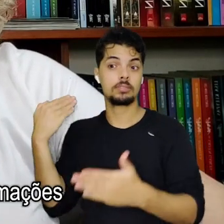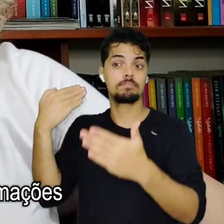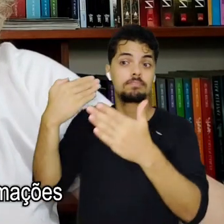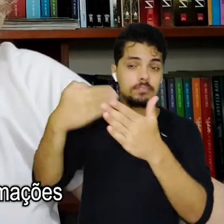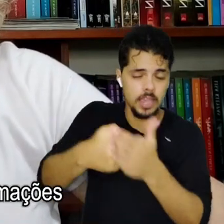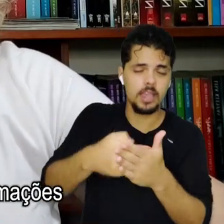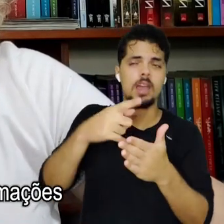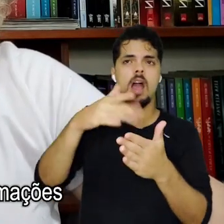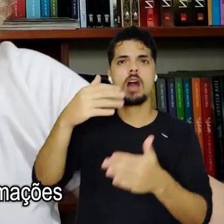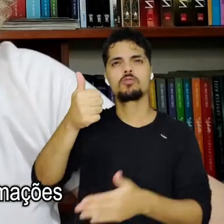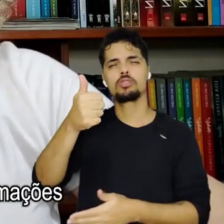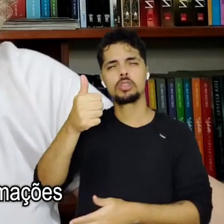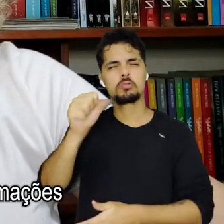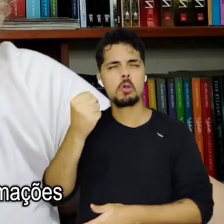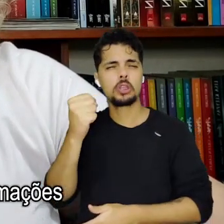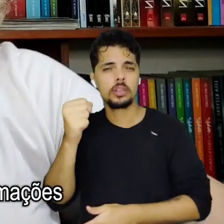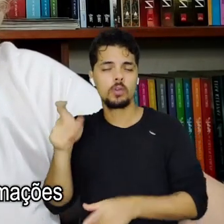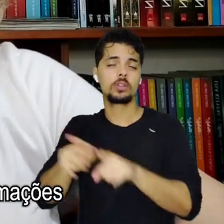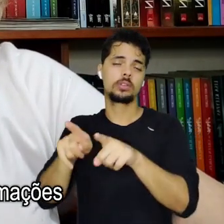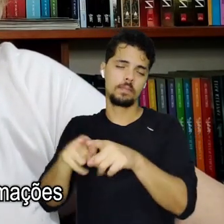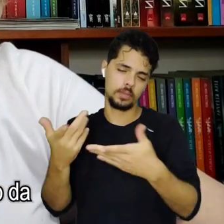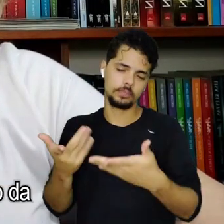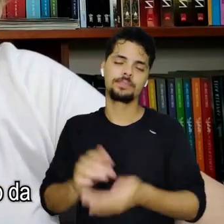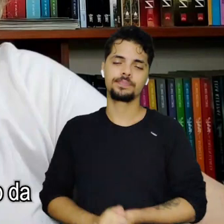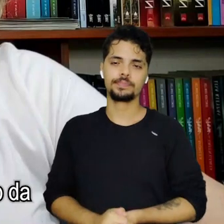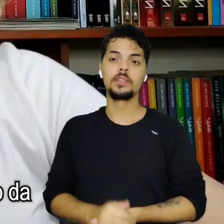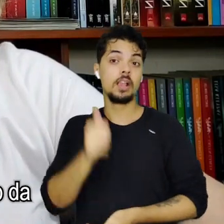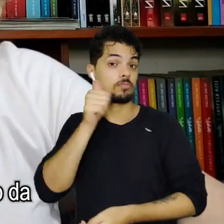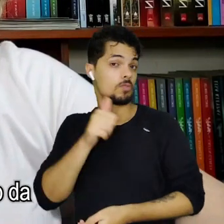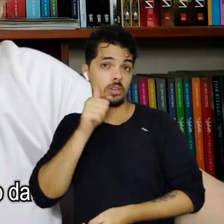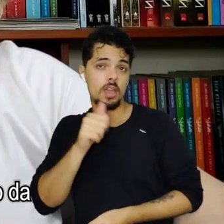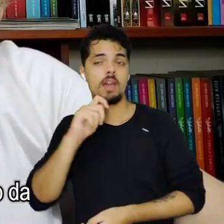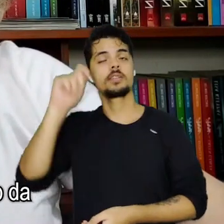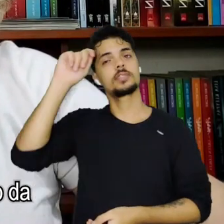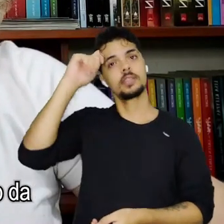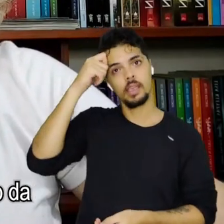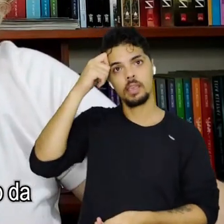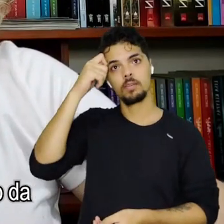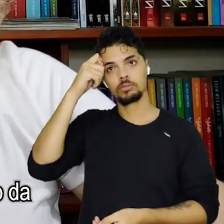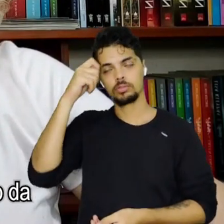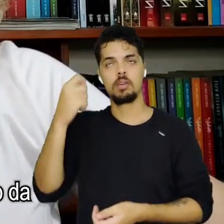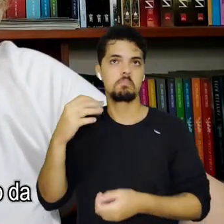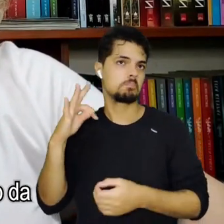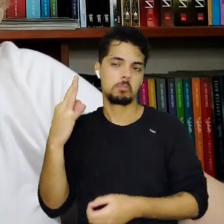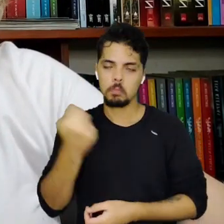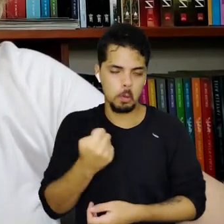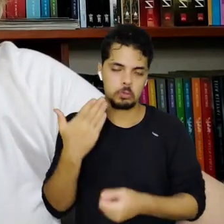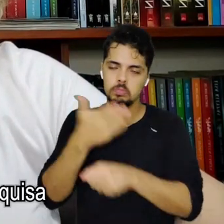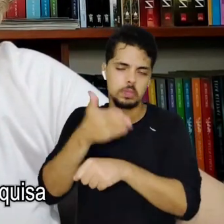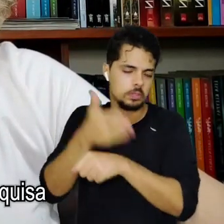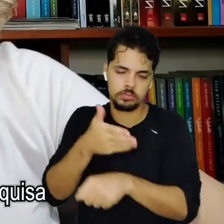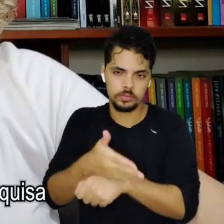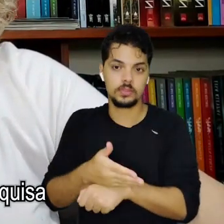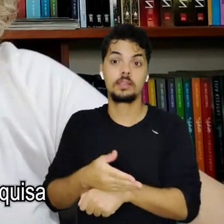os indígenas e as mulheres aparecem nessas informações coletadas. Observar as mudanças na percepção